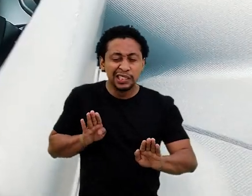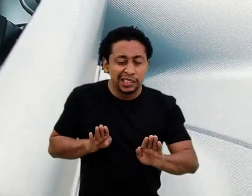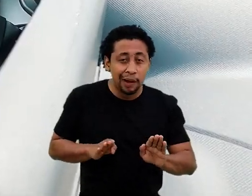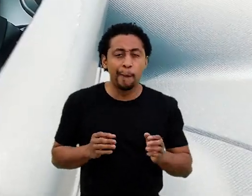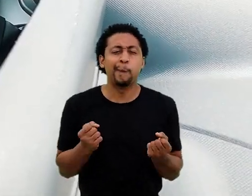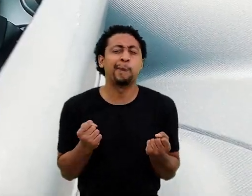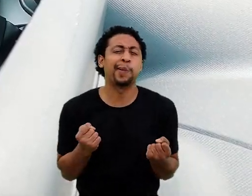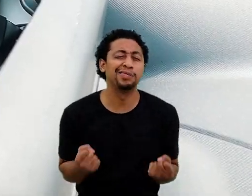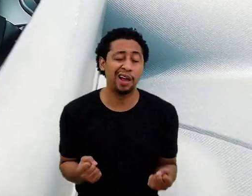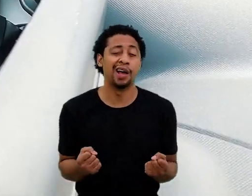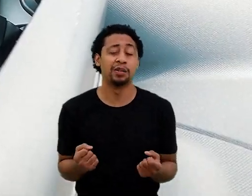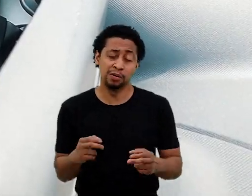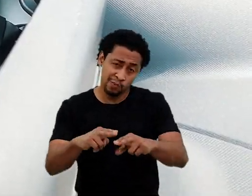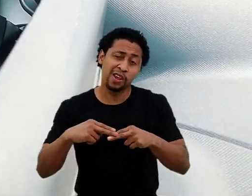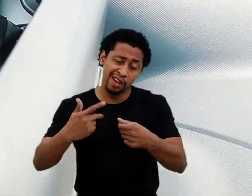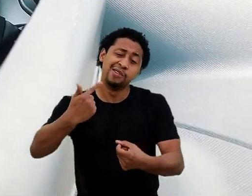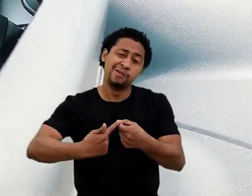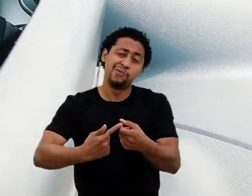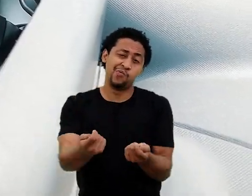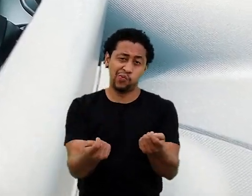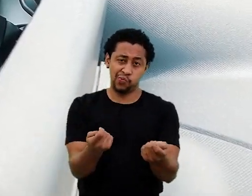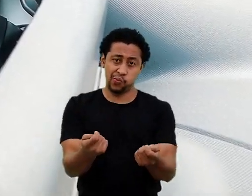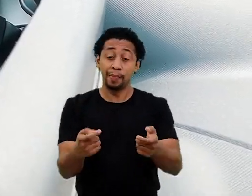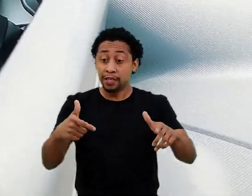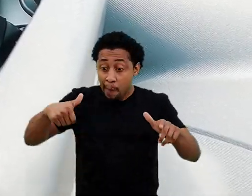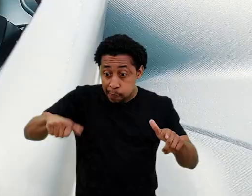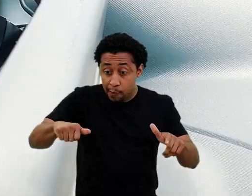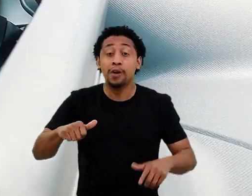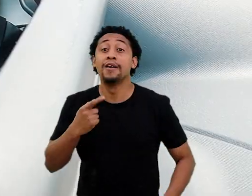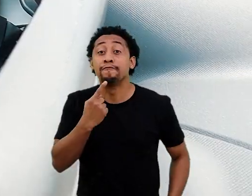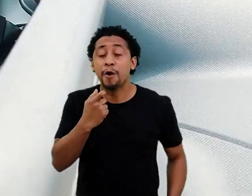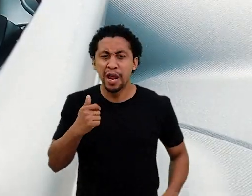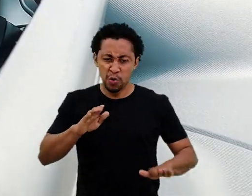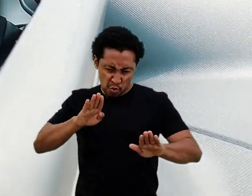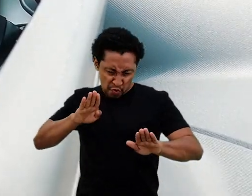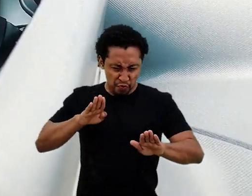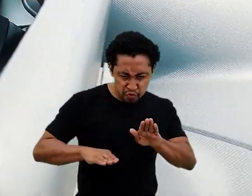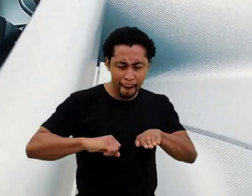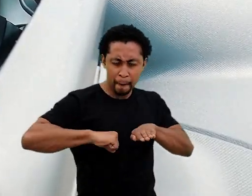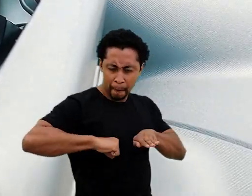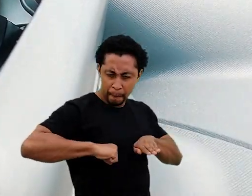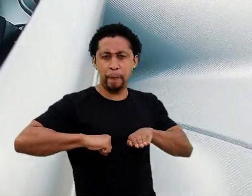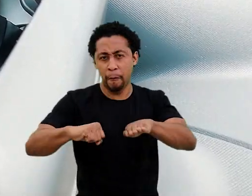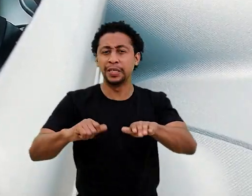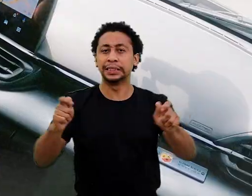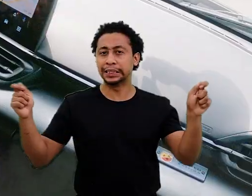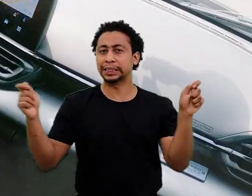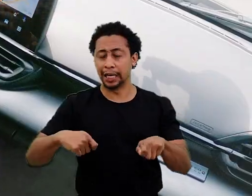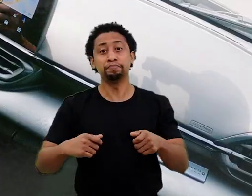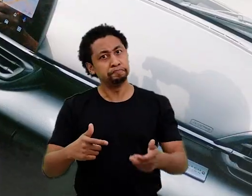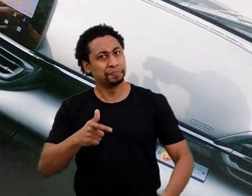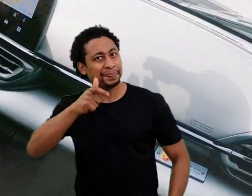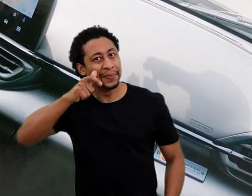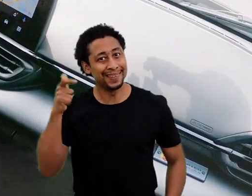favorecer o consumo. Então se você quer um carro mais esperto só na estrada, que exija menos movimentação do seu pé, você liga aqui com um toque no polegar. Isso eu